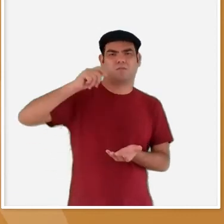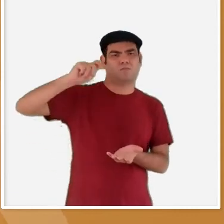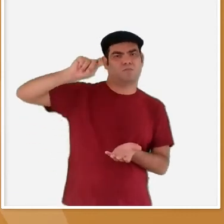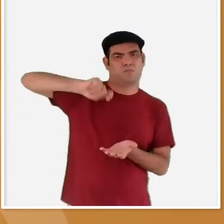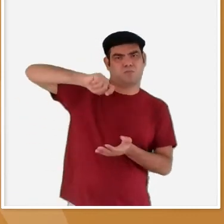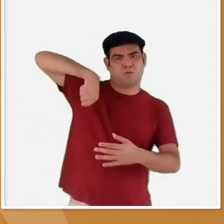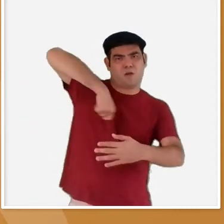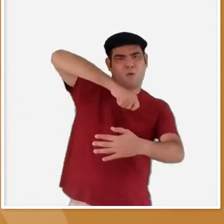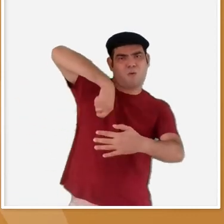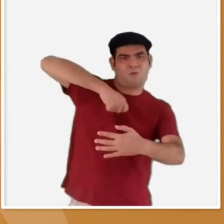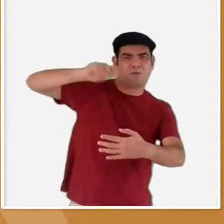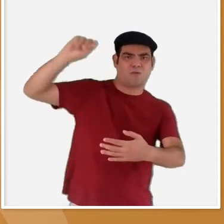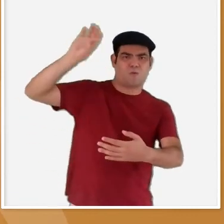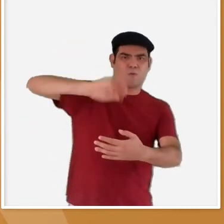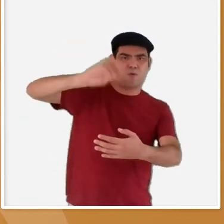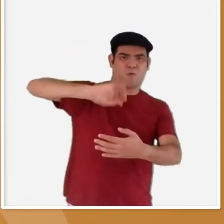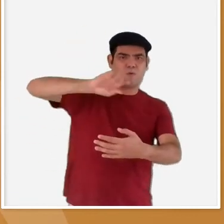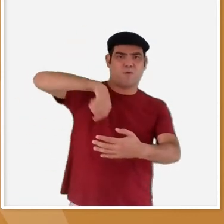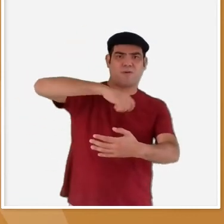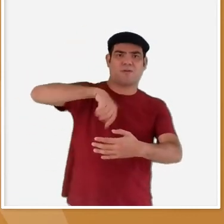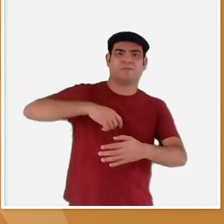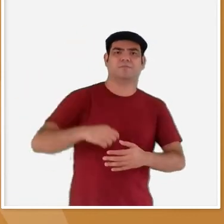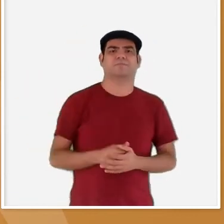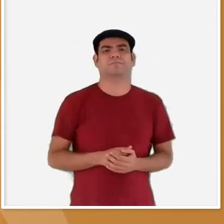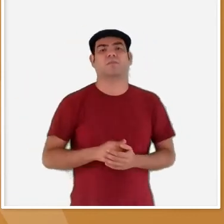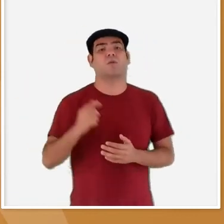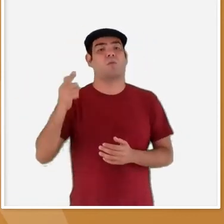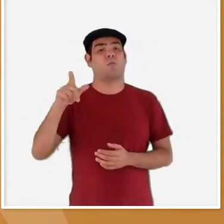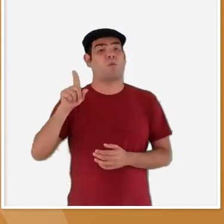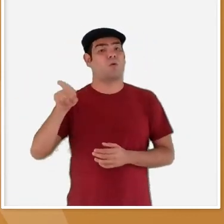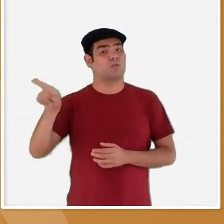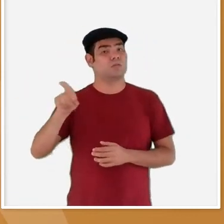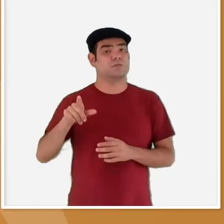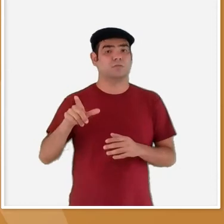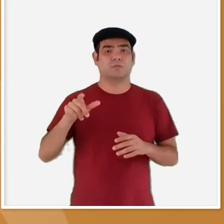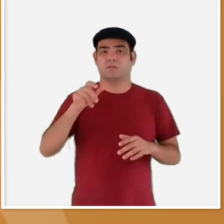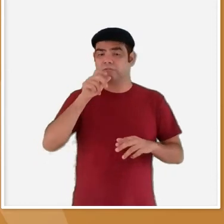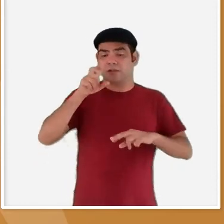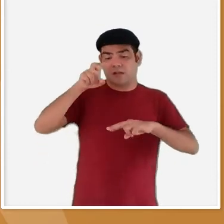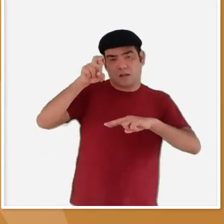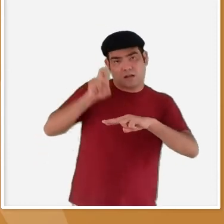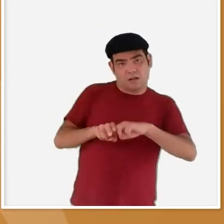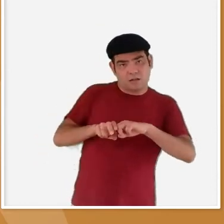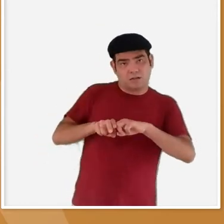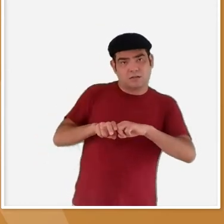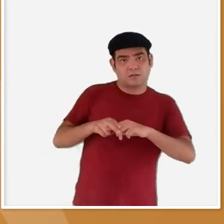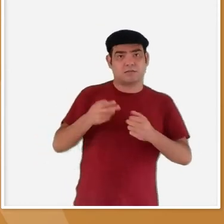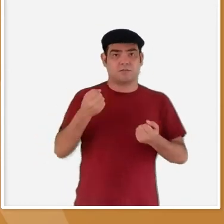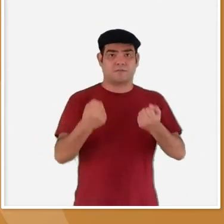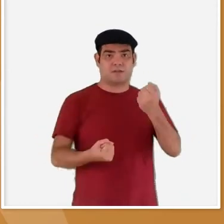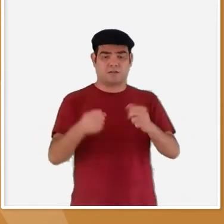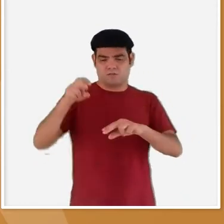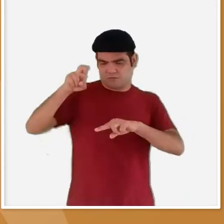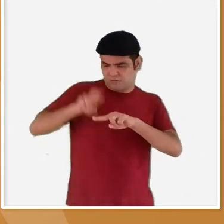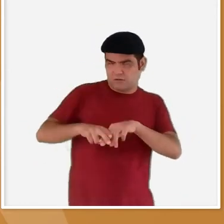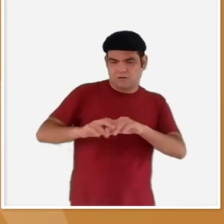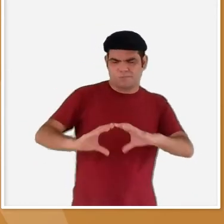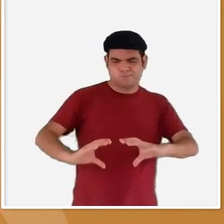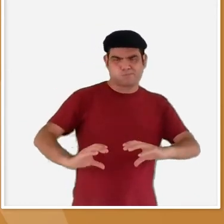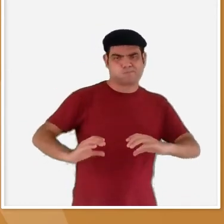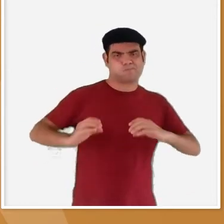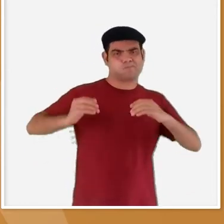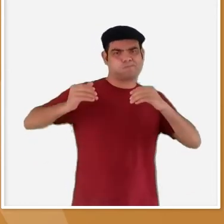usado para estofamento, tá? Principalmente de veículos, estofamento de cadeiras, né? Então ela é usada mais